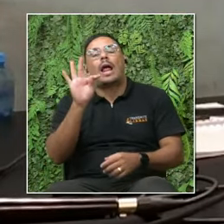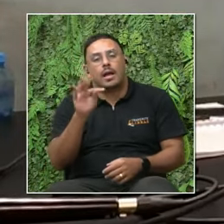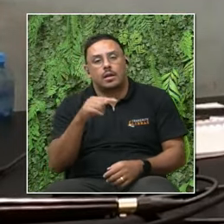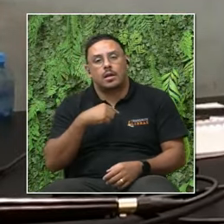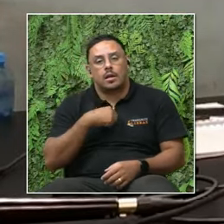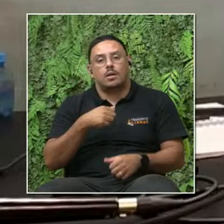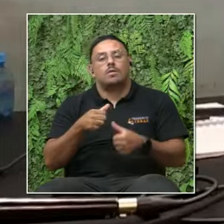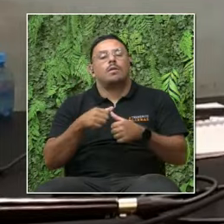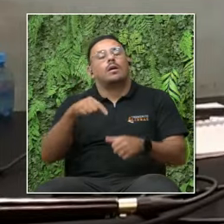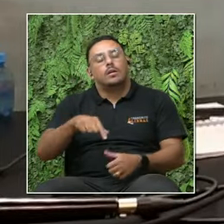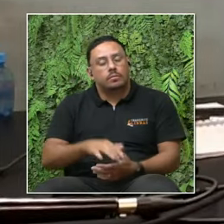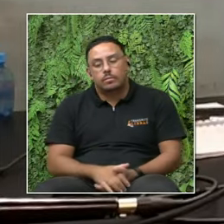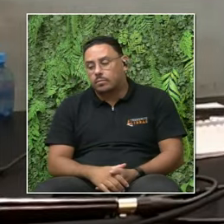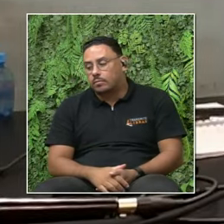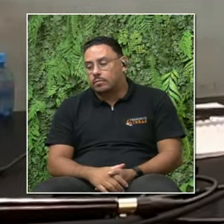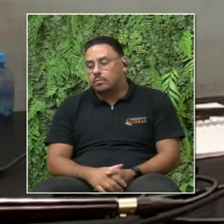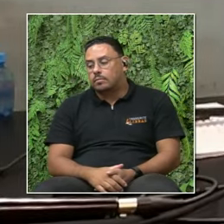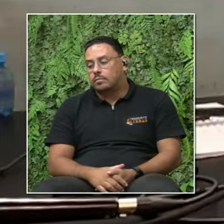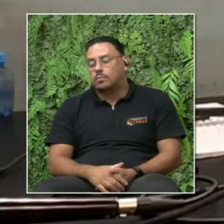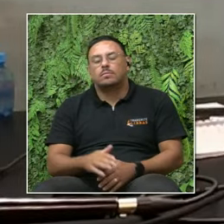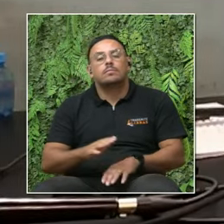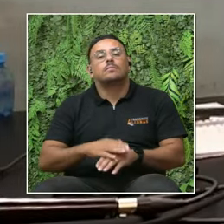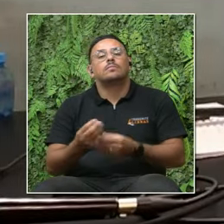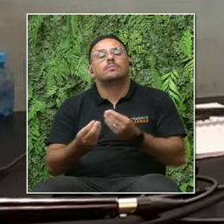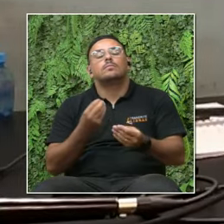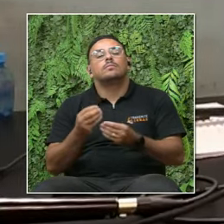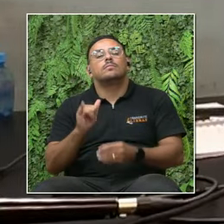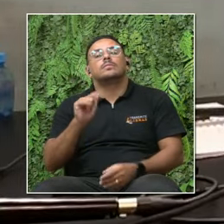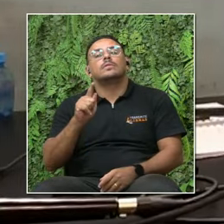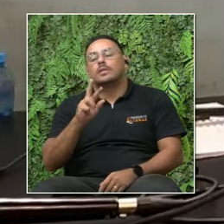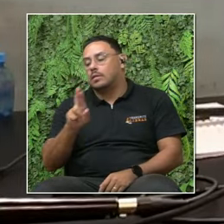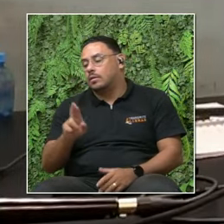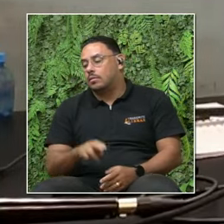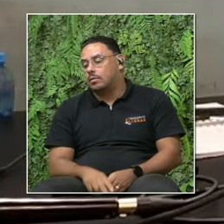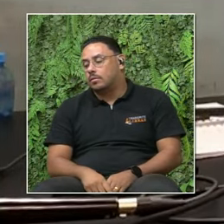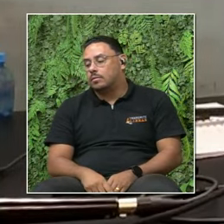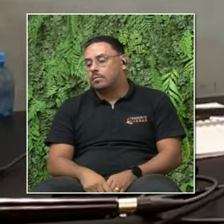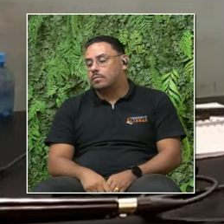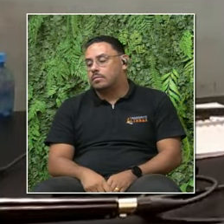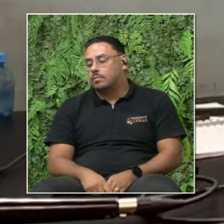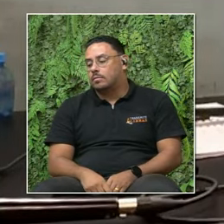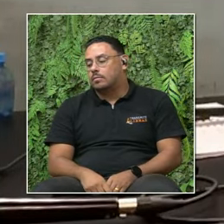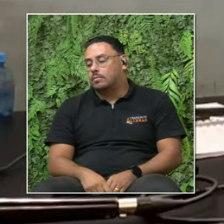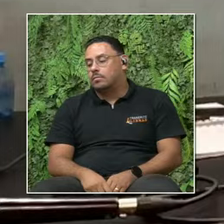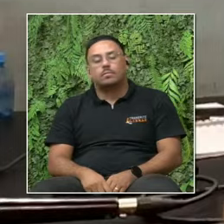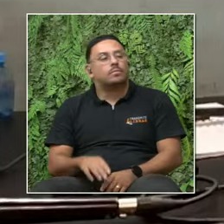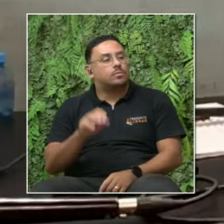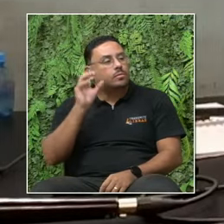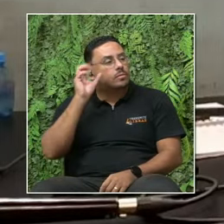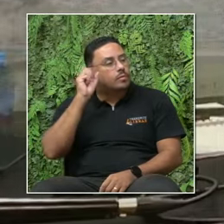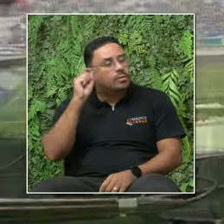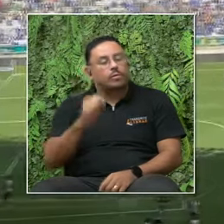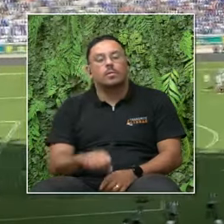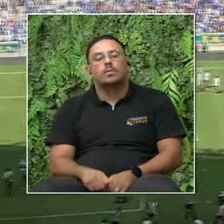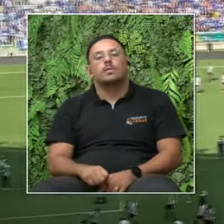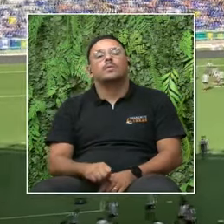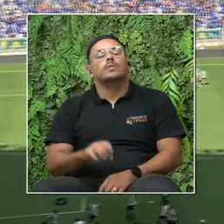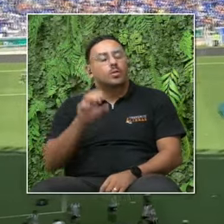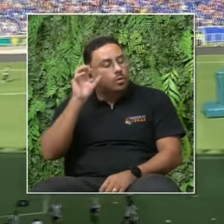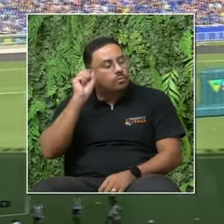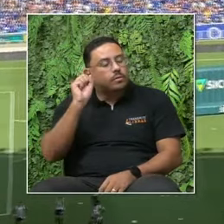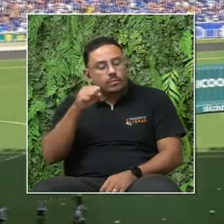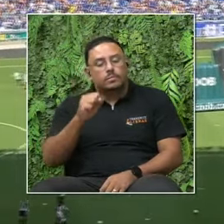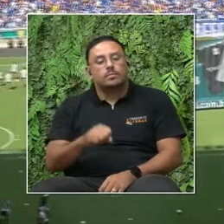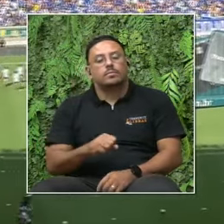aqui mas não vai você aí V se chega lá me ouvindo Estamos te